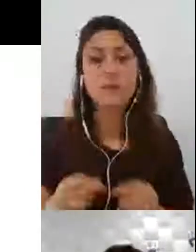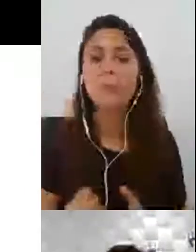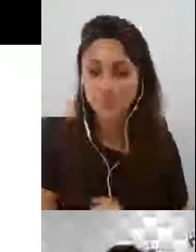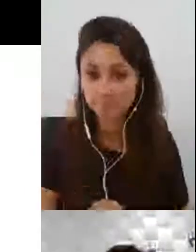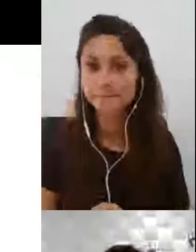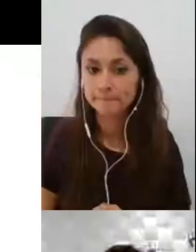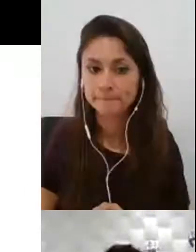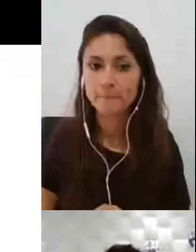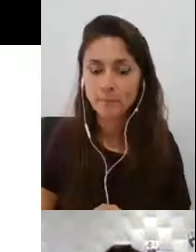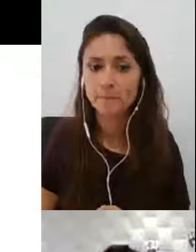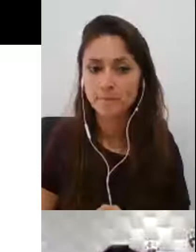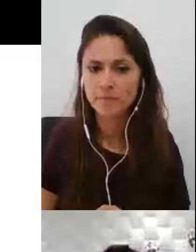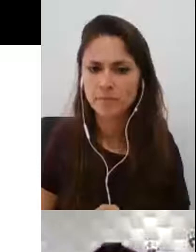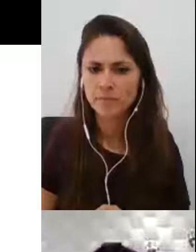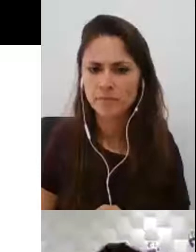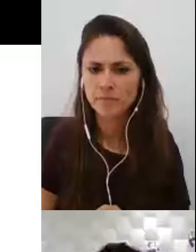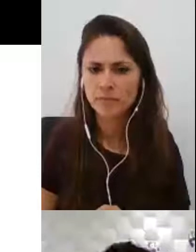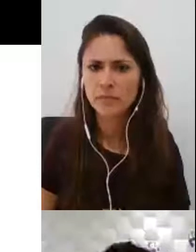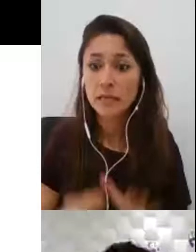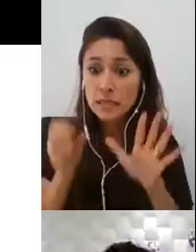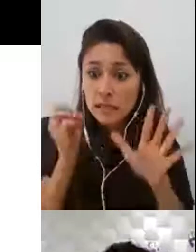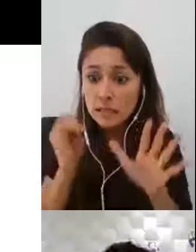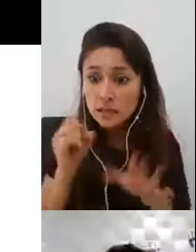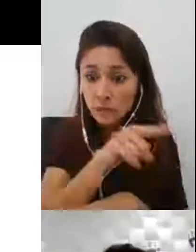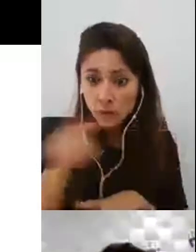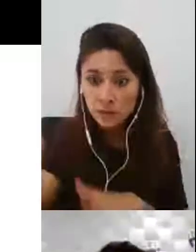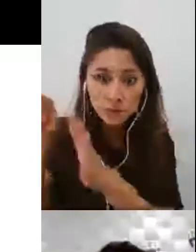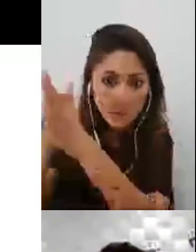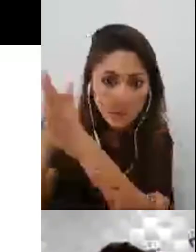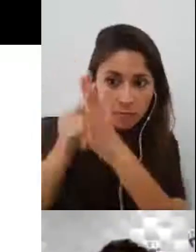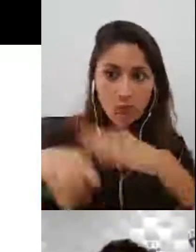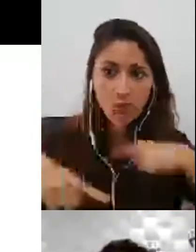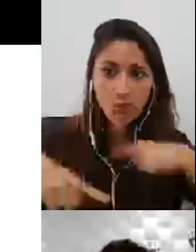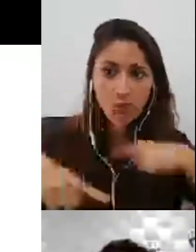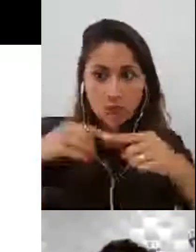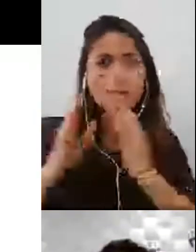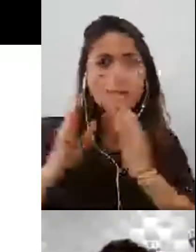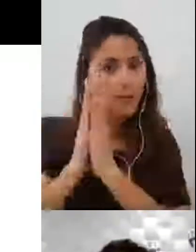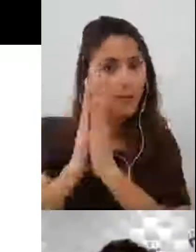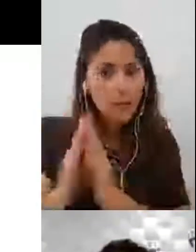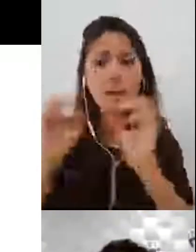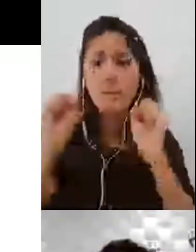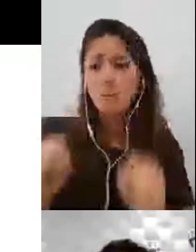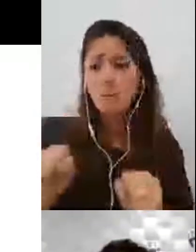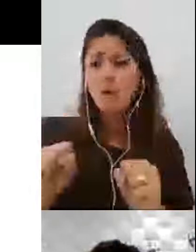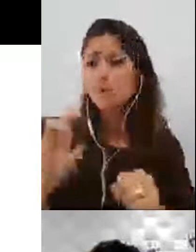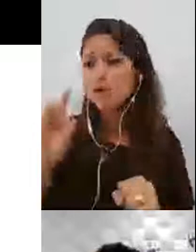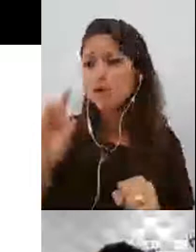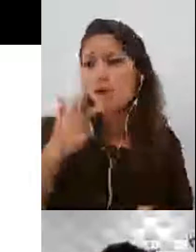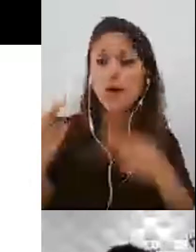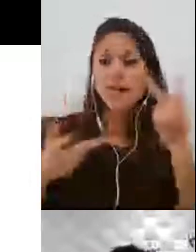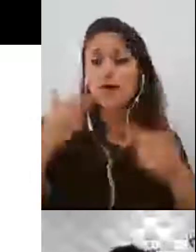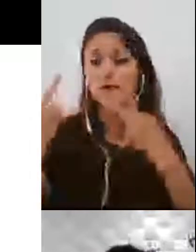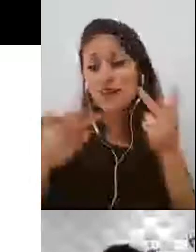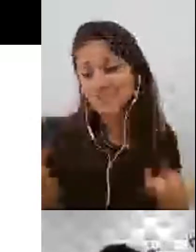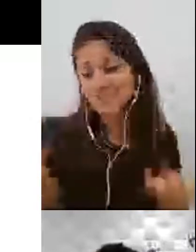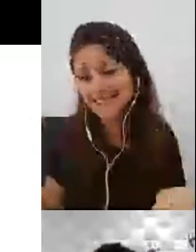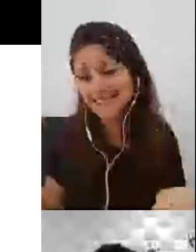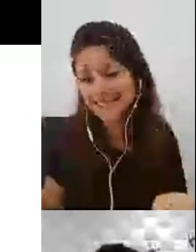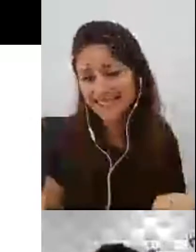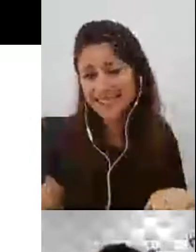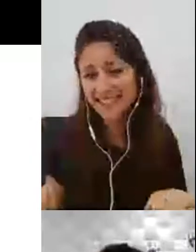produção. Só se tiverem perguntas, por favor, vão fazendo aí, que senão eu vou falando aqui ao longo de todo o processo. E aqui eu consigo